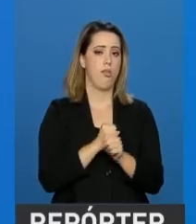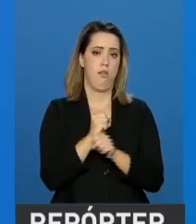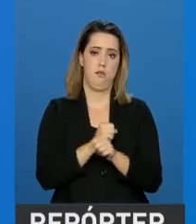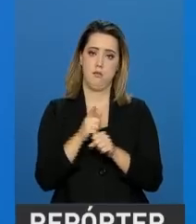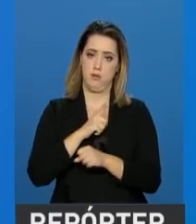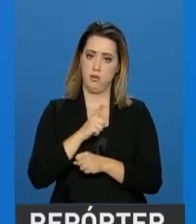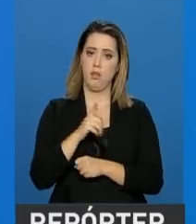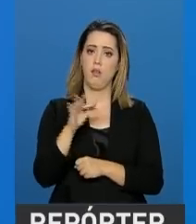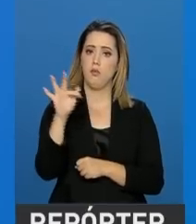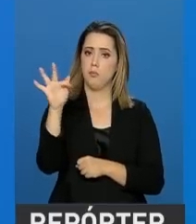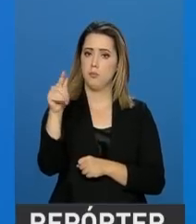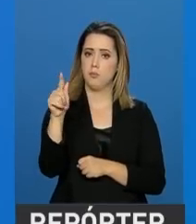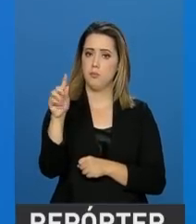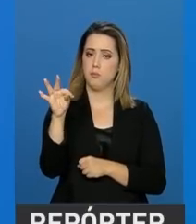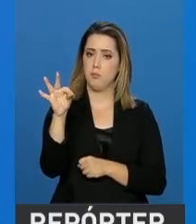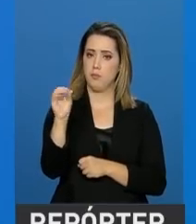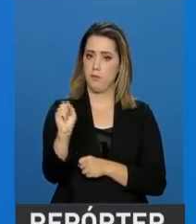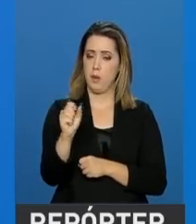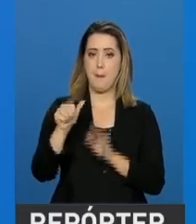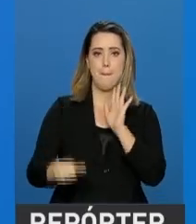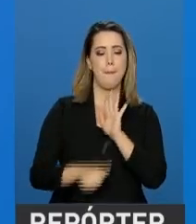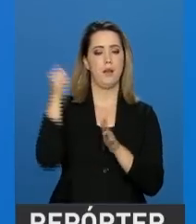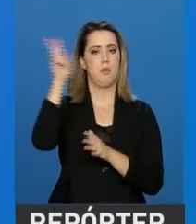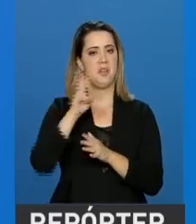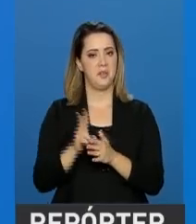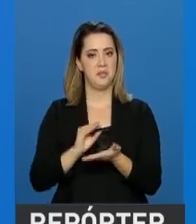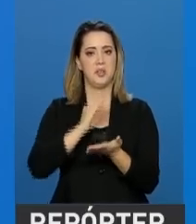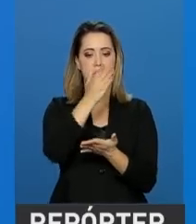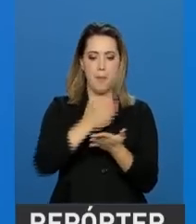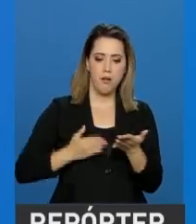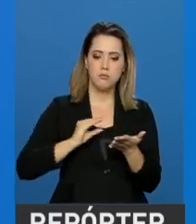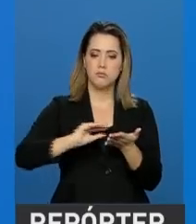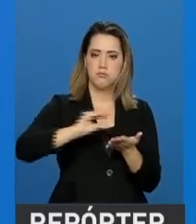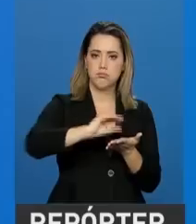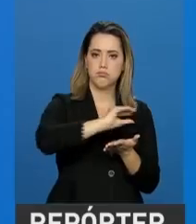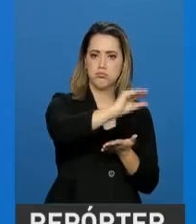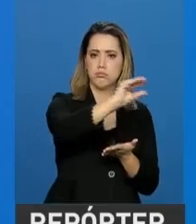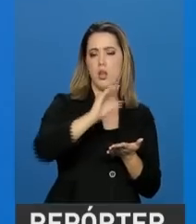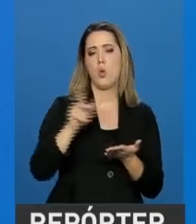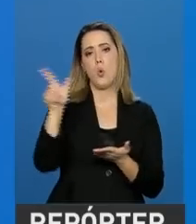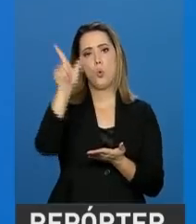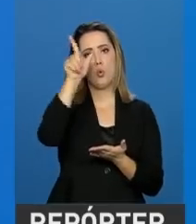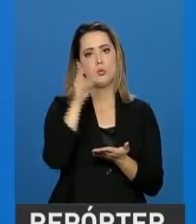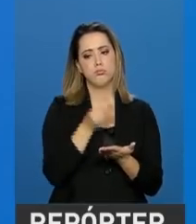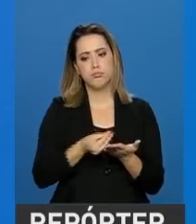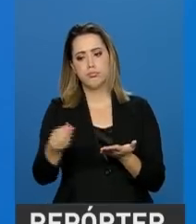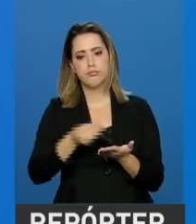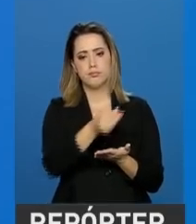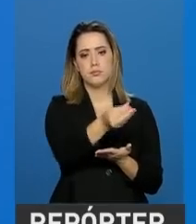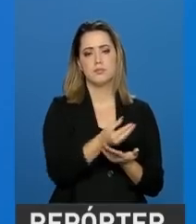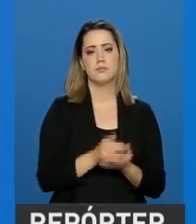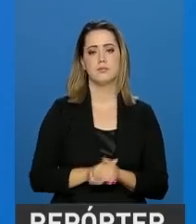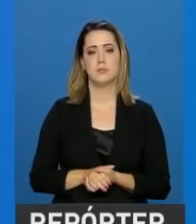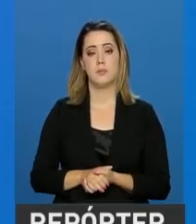existência do Fundo de Garantia a primeira vez que há uma distribuição dos dividendos do resultado do Fundo